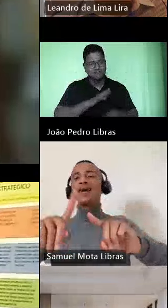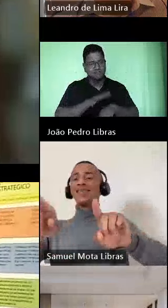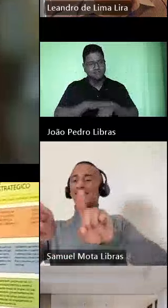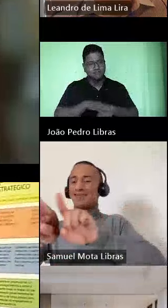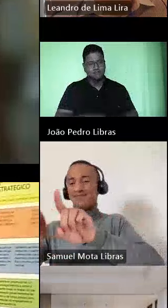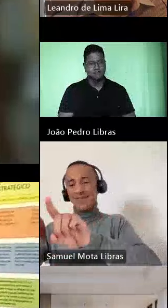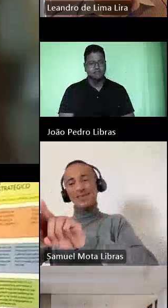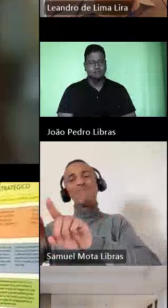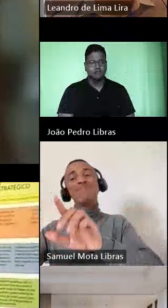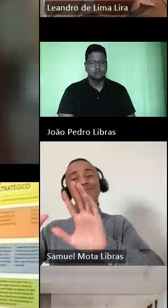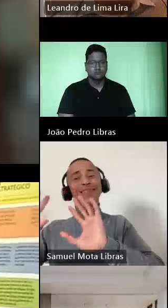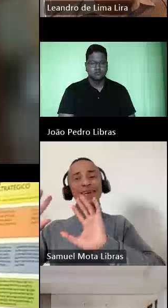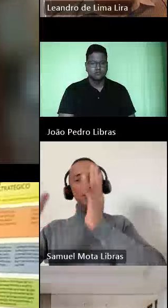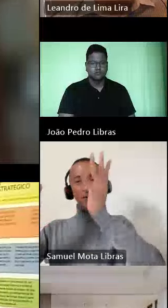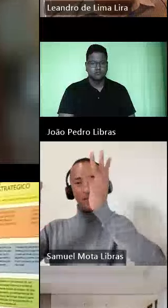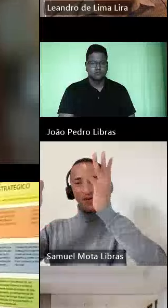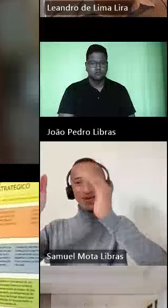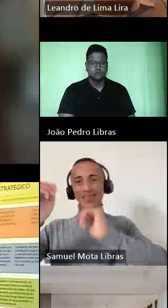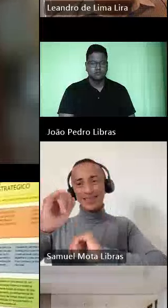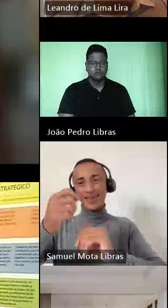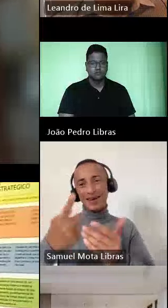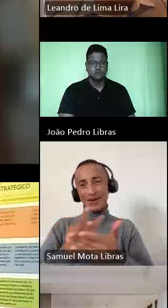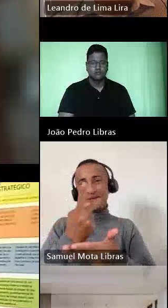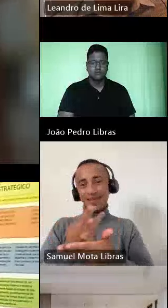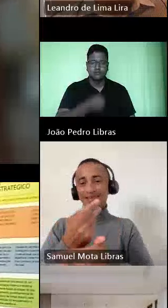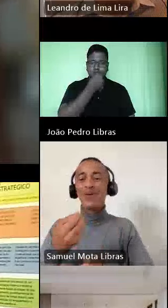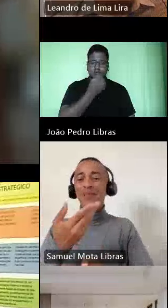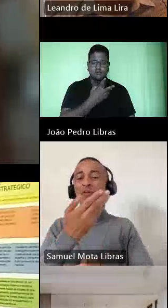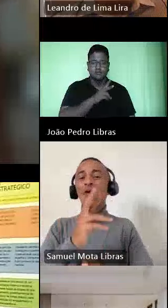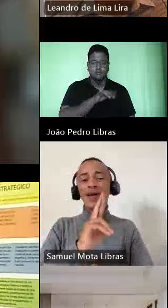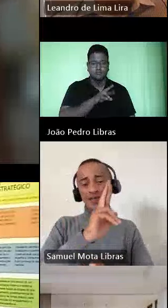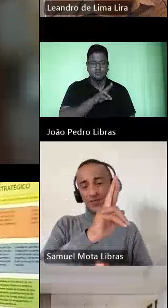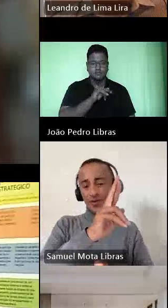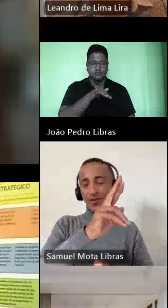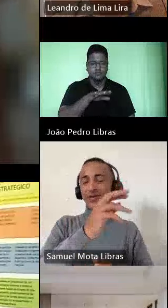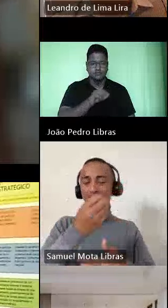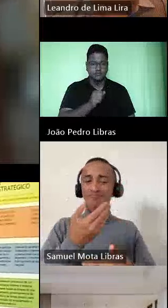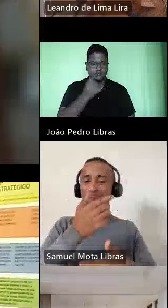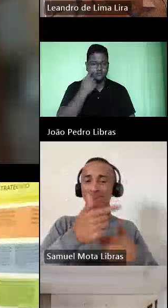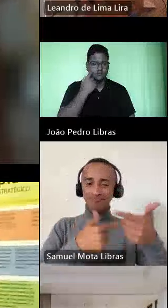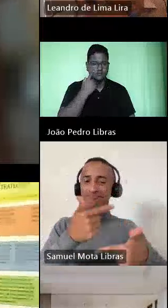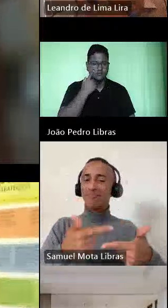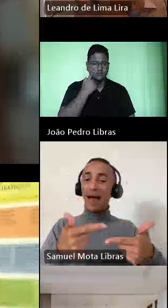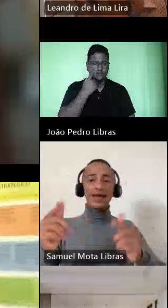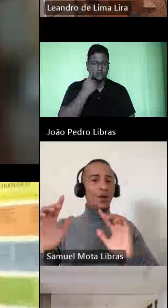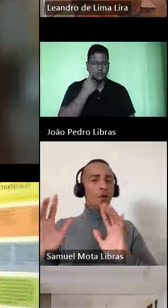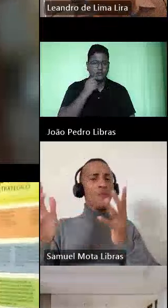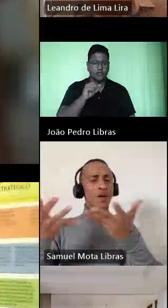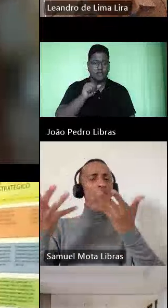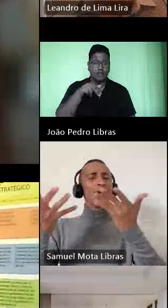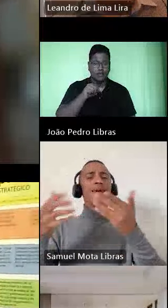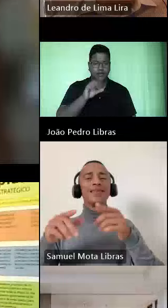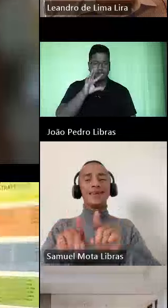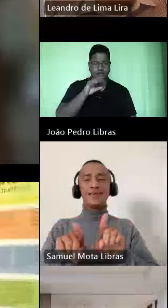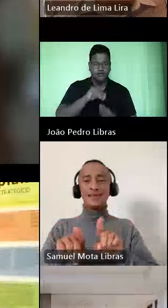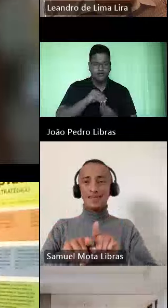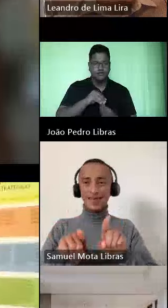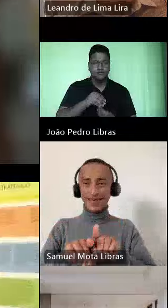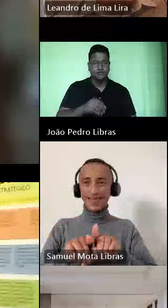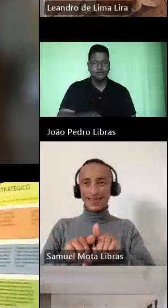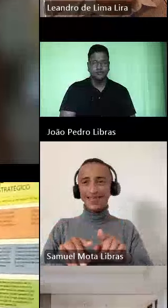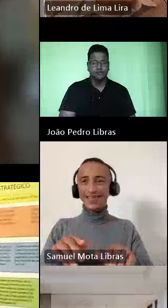faz muito bom Virgínia eu já vou eu vou agradecer e a Ana Aninha fecha o evento pra gente a gente quase foi até o a gente achou que não